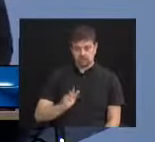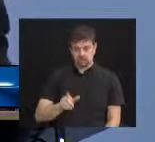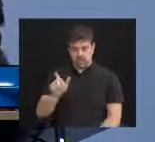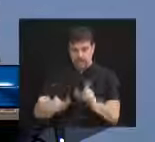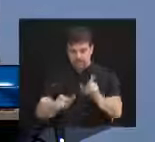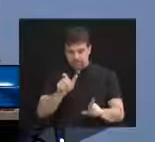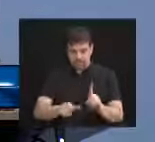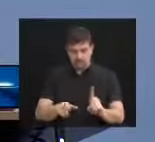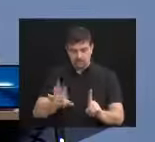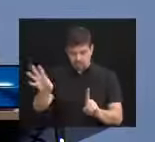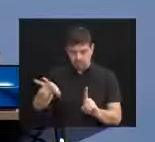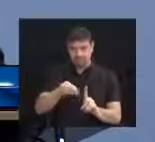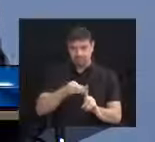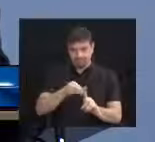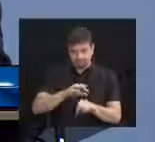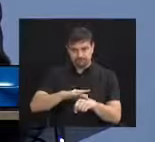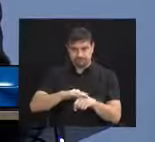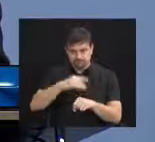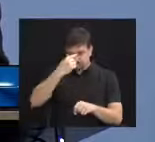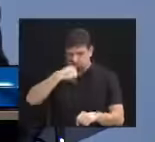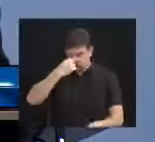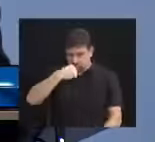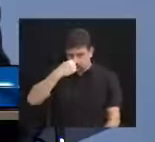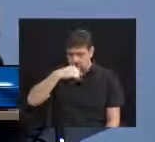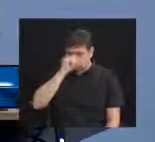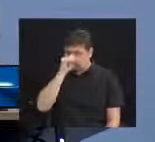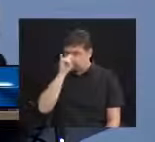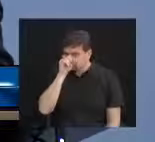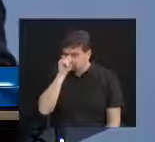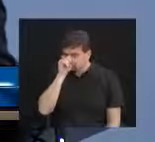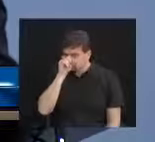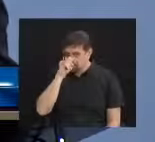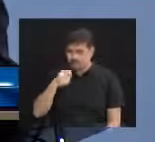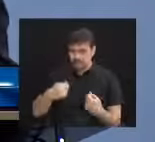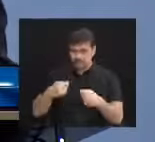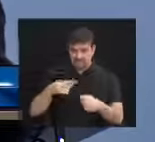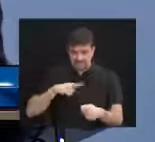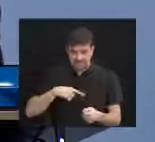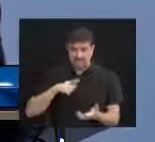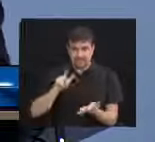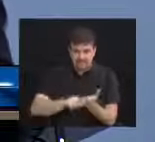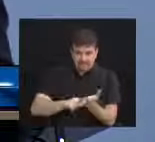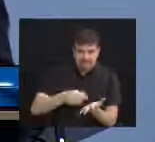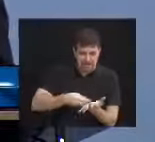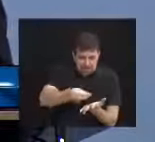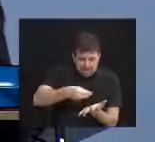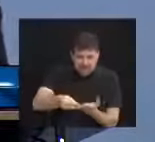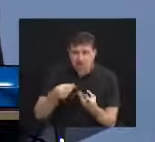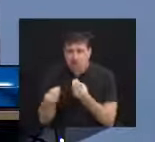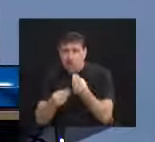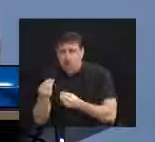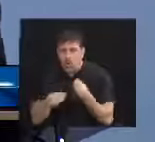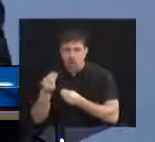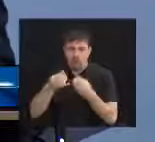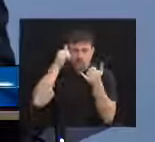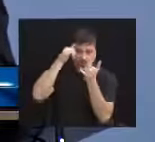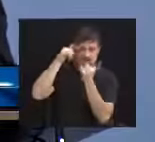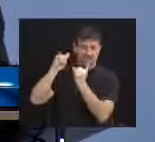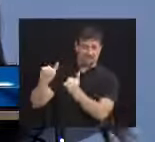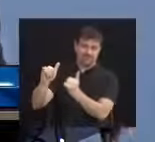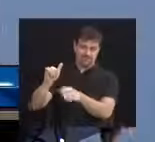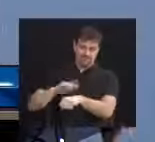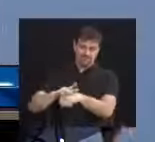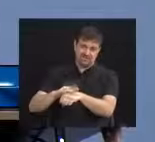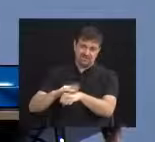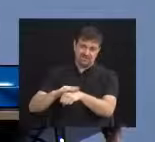a campanha como um todo tem a vacinação mas também todos as informações a prevenção que precisa ser feita pra